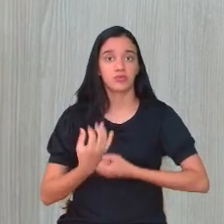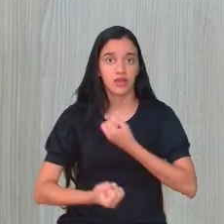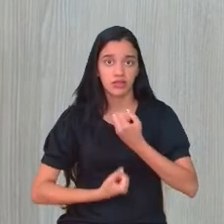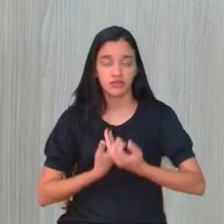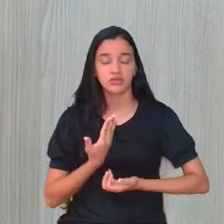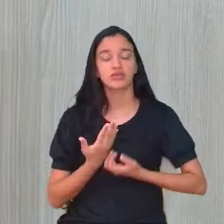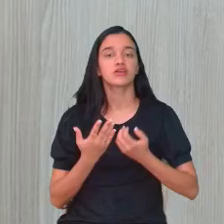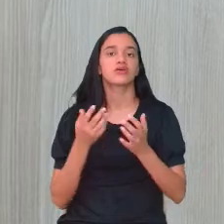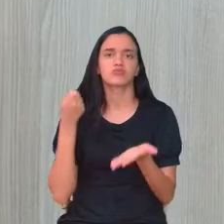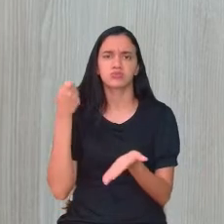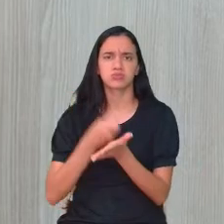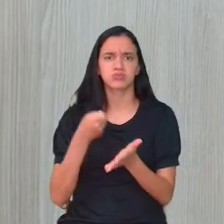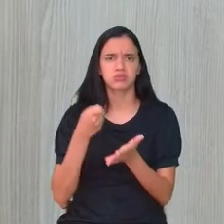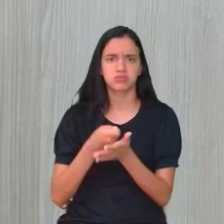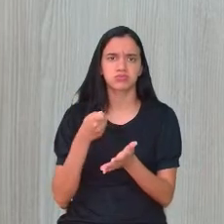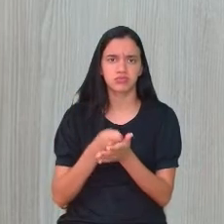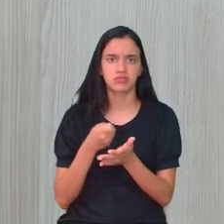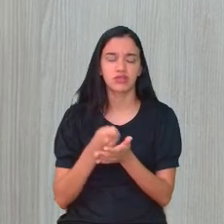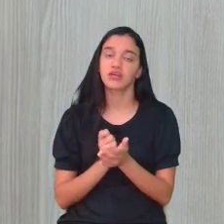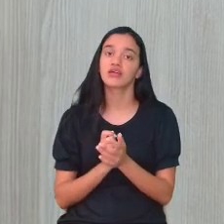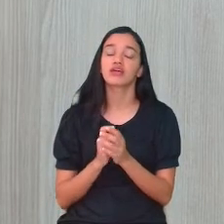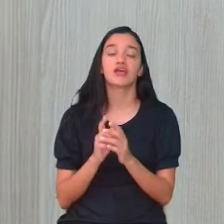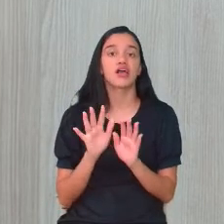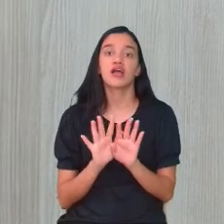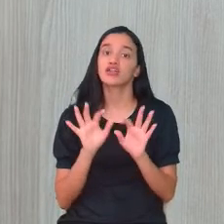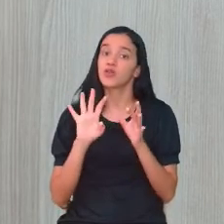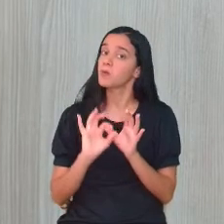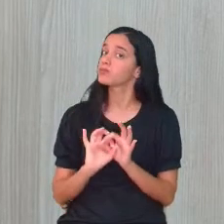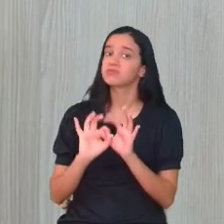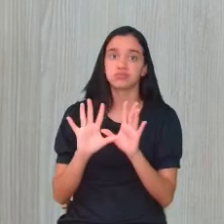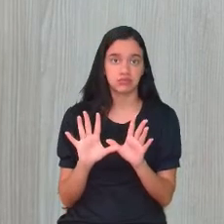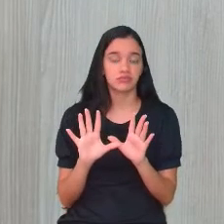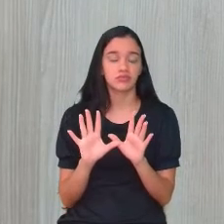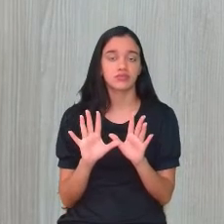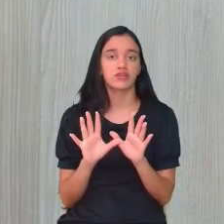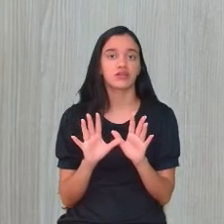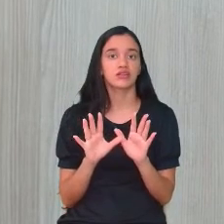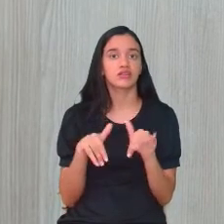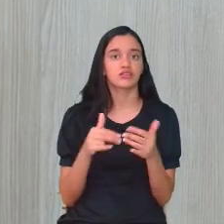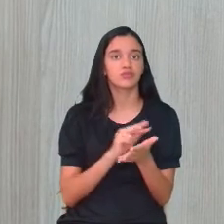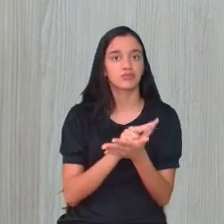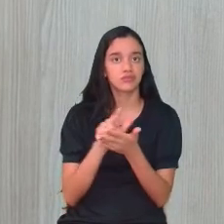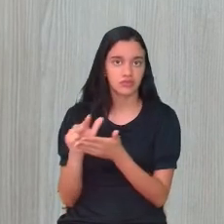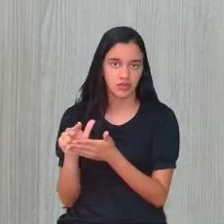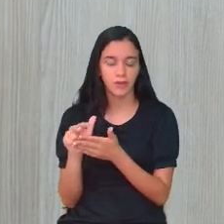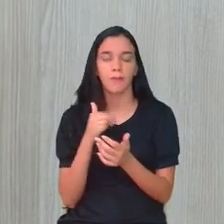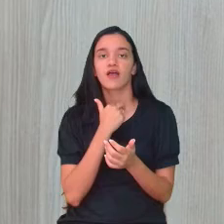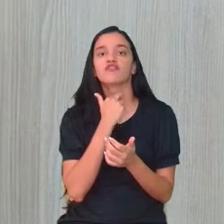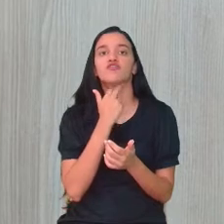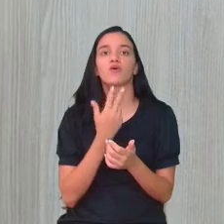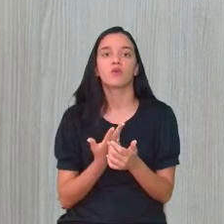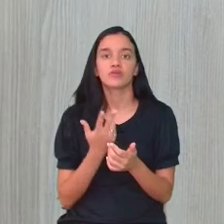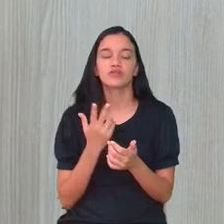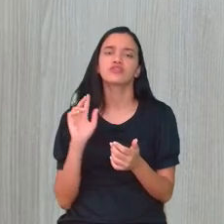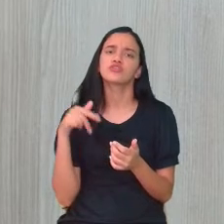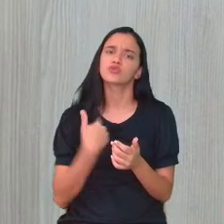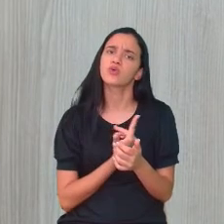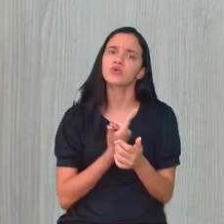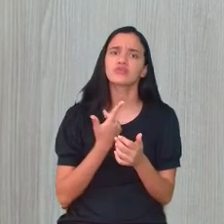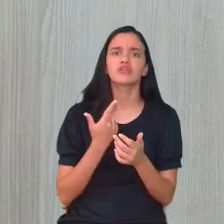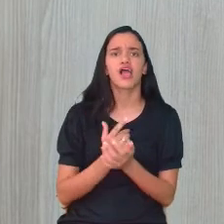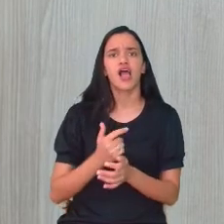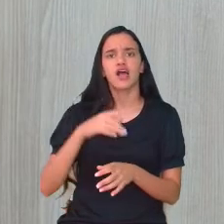assim, autoritários, totalitários, eles não permitem essa diversidade, essa voz, né? A gente exercer a